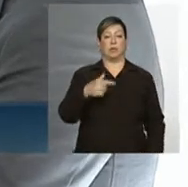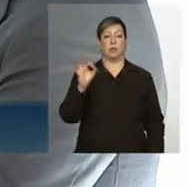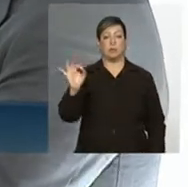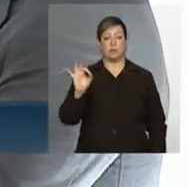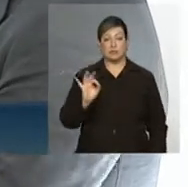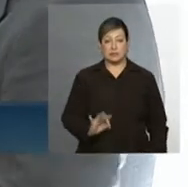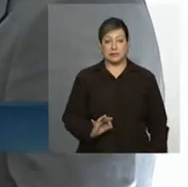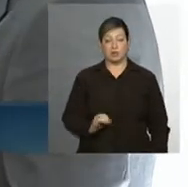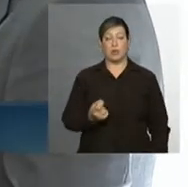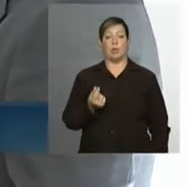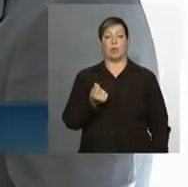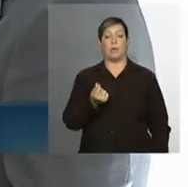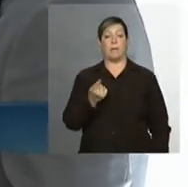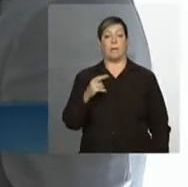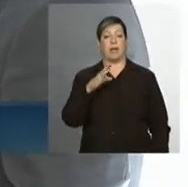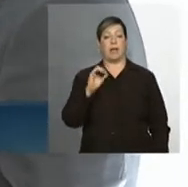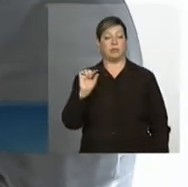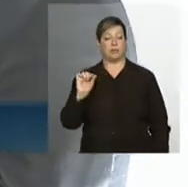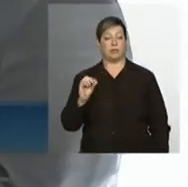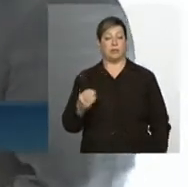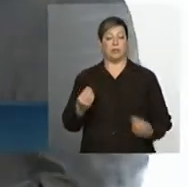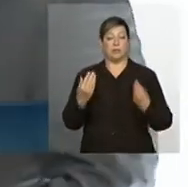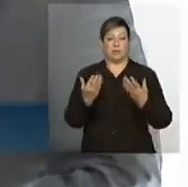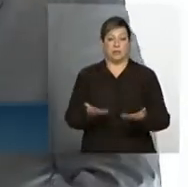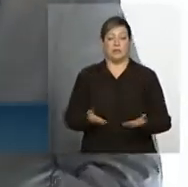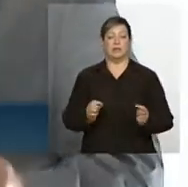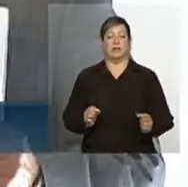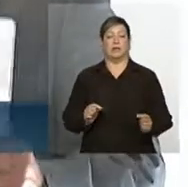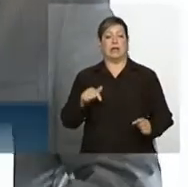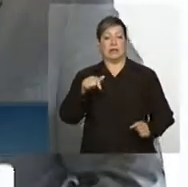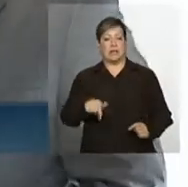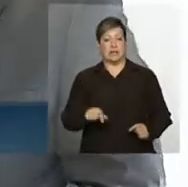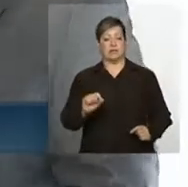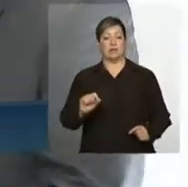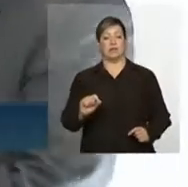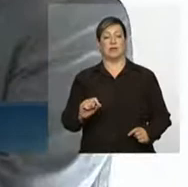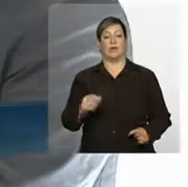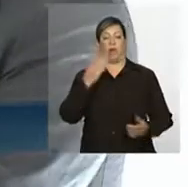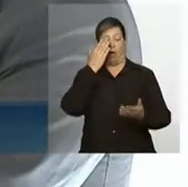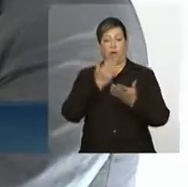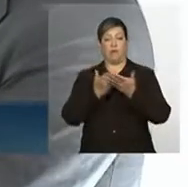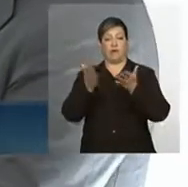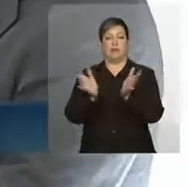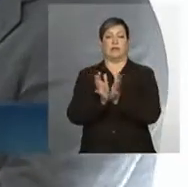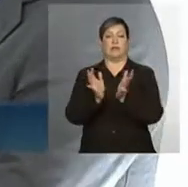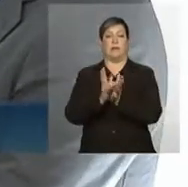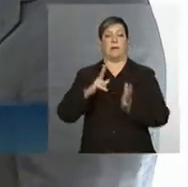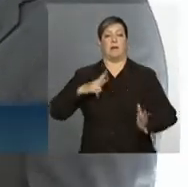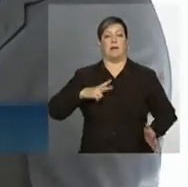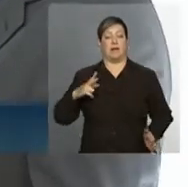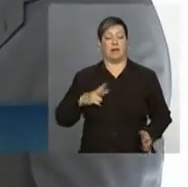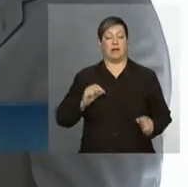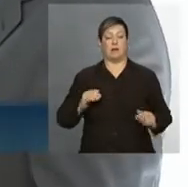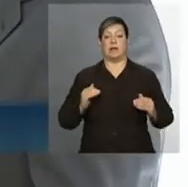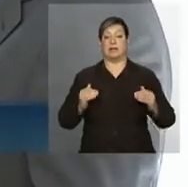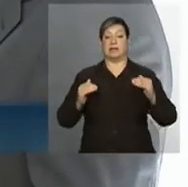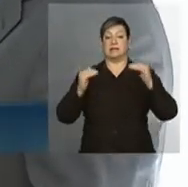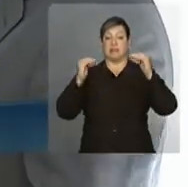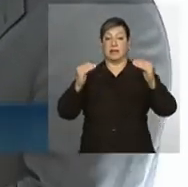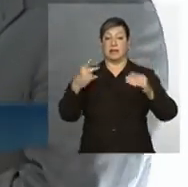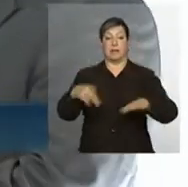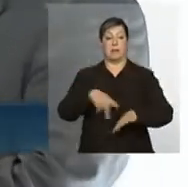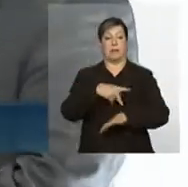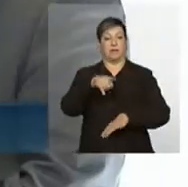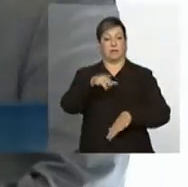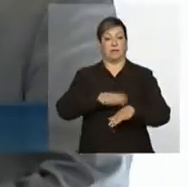52% dos preços ofertados. Isso é a confiança do setor privado no crescimento do país sob o seu comando.